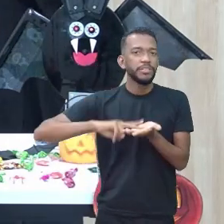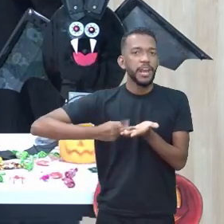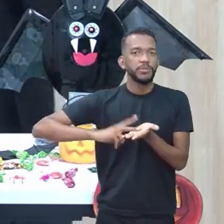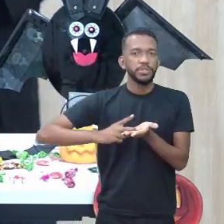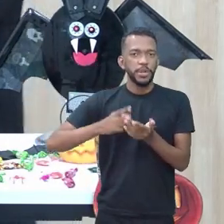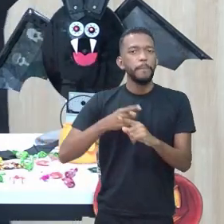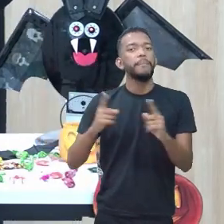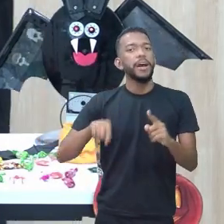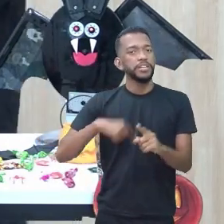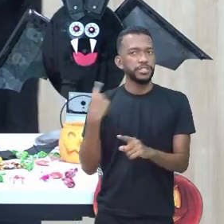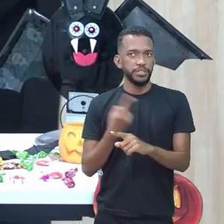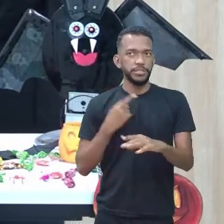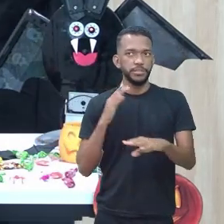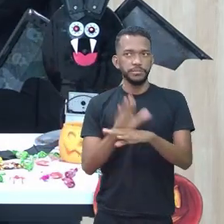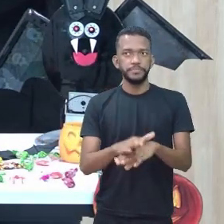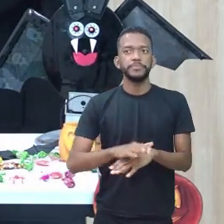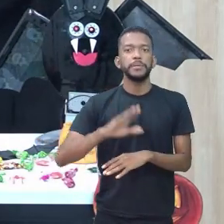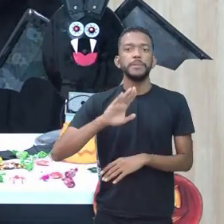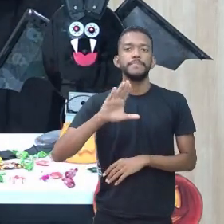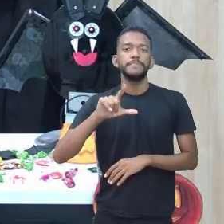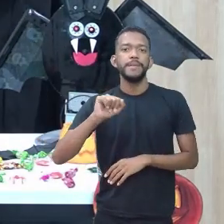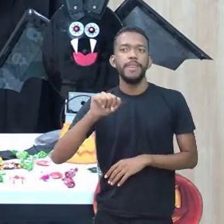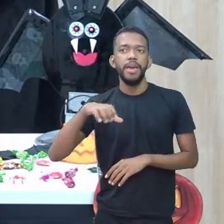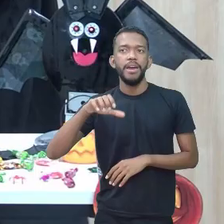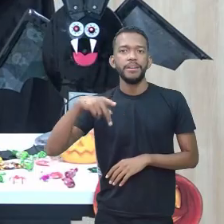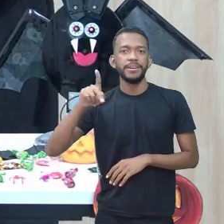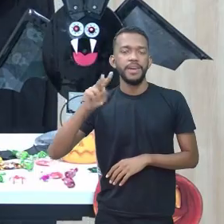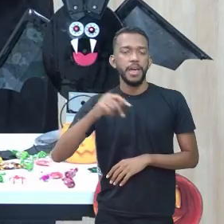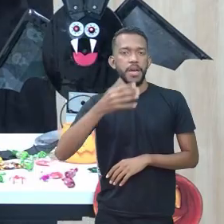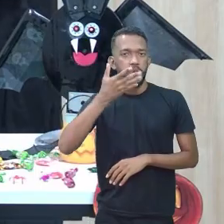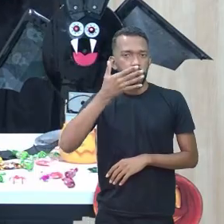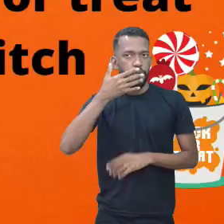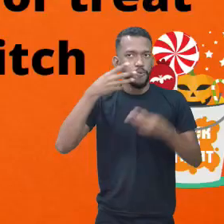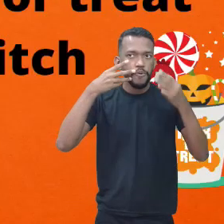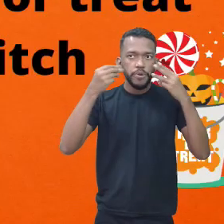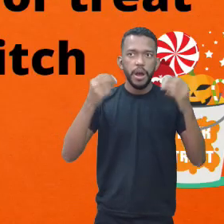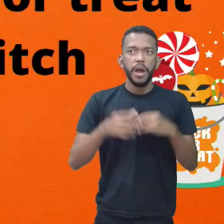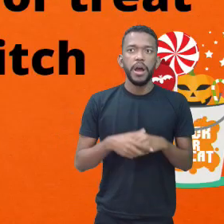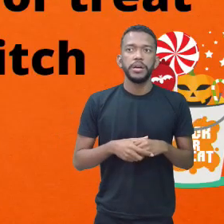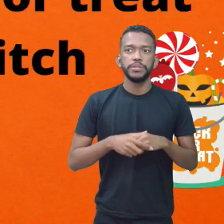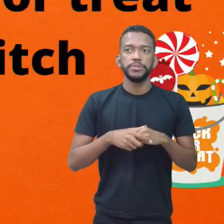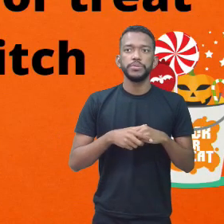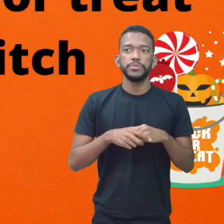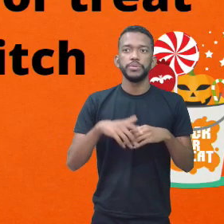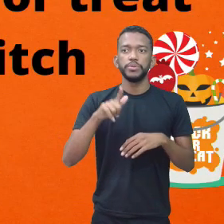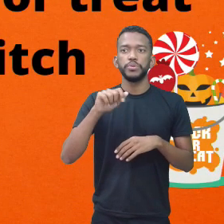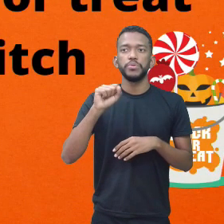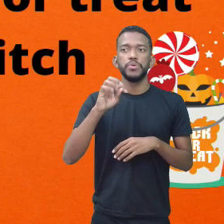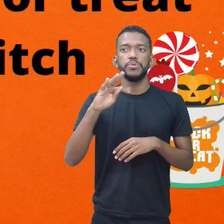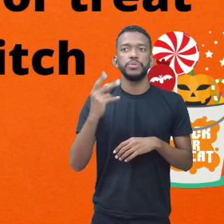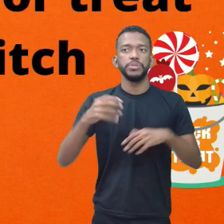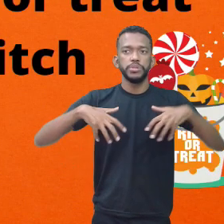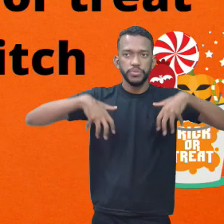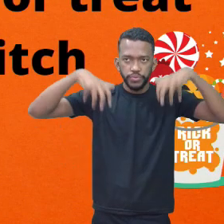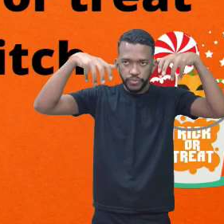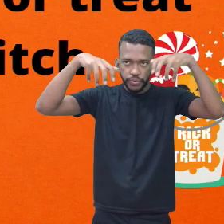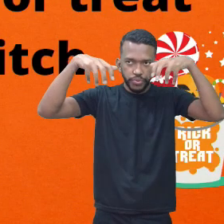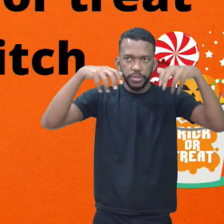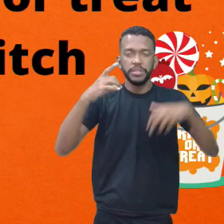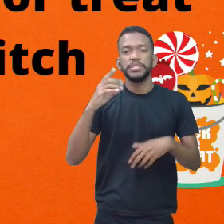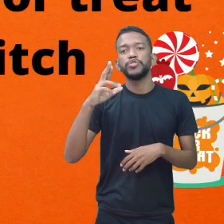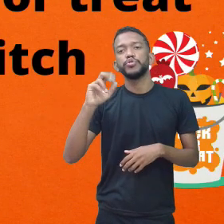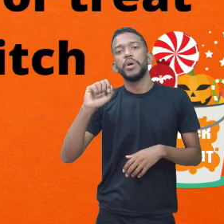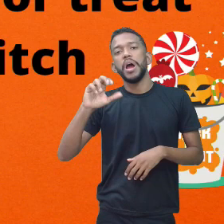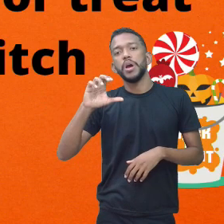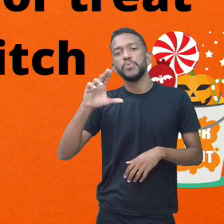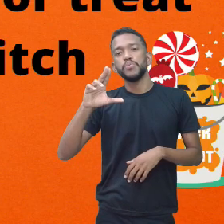dar uma ajudada, ó. Black Cat, já é a cor do gato, né? Ghost, fantasma. Vampire e Drácula, a mesma